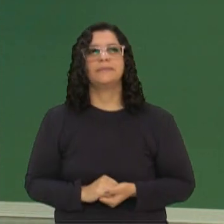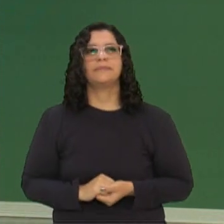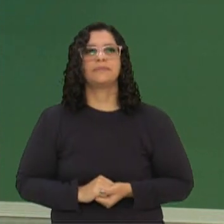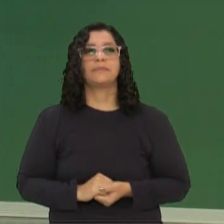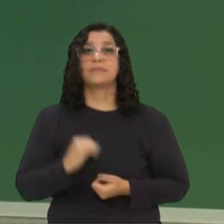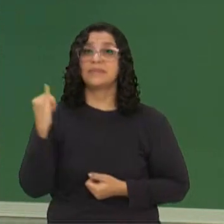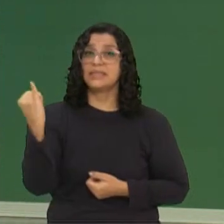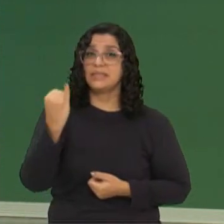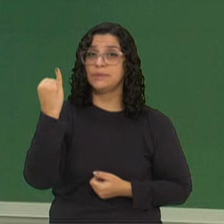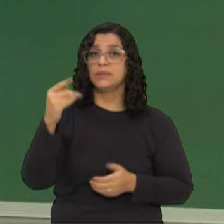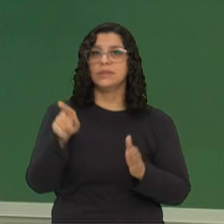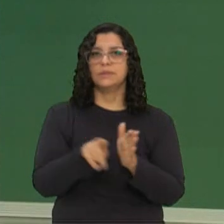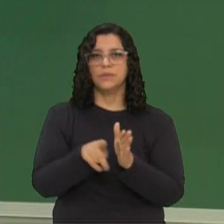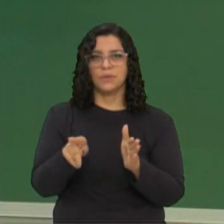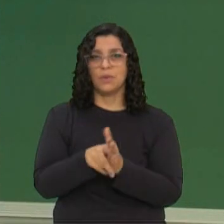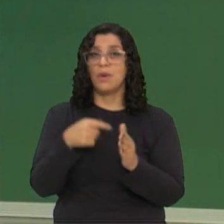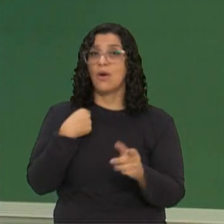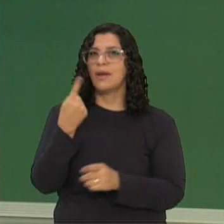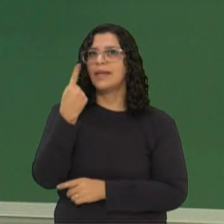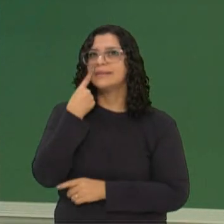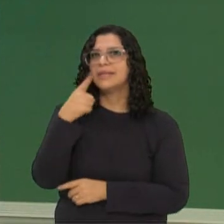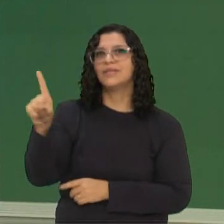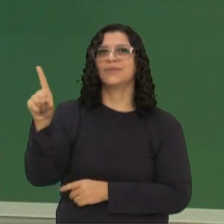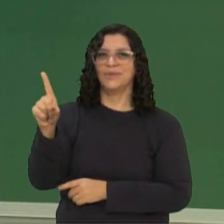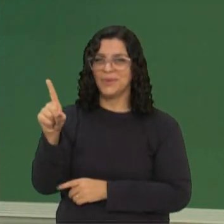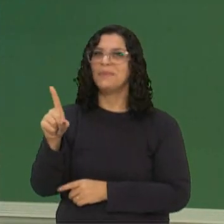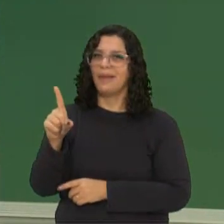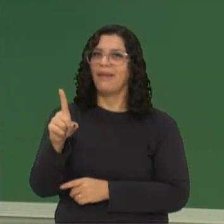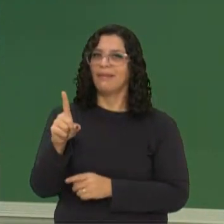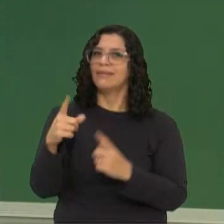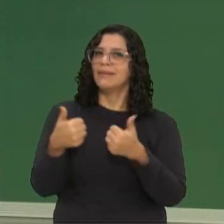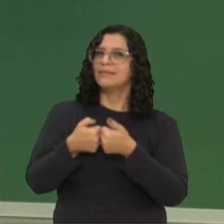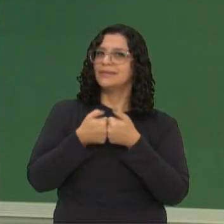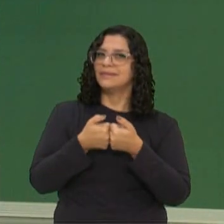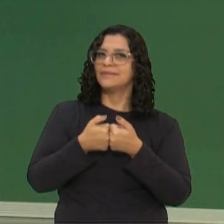da importância desses descobrimentos aqui.